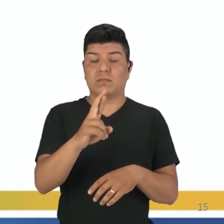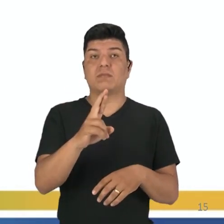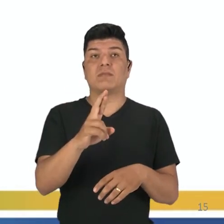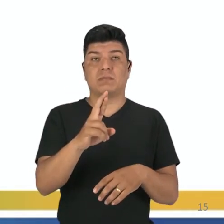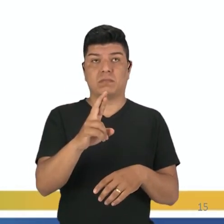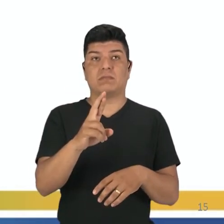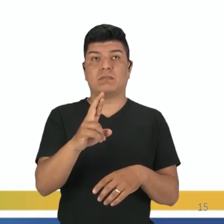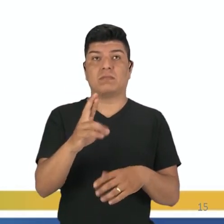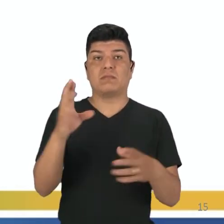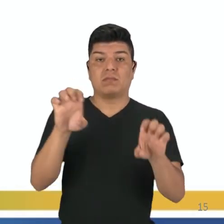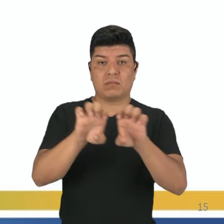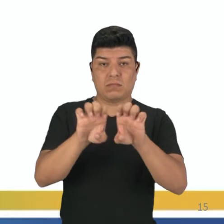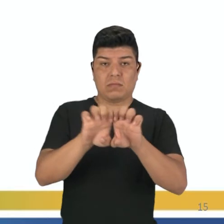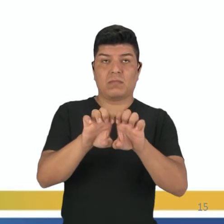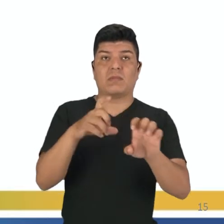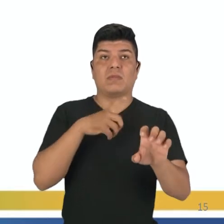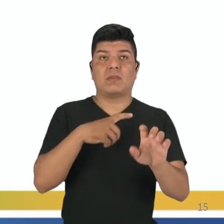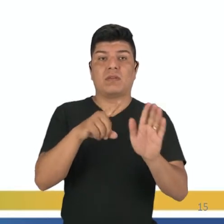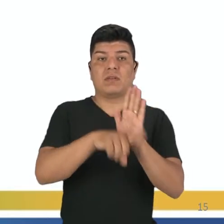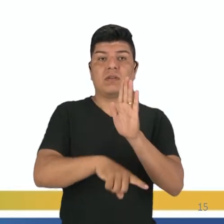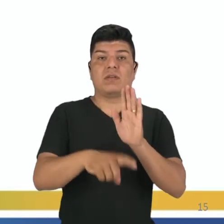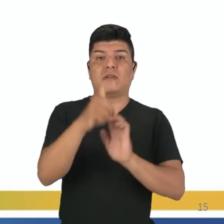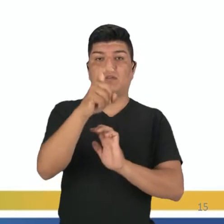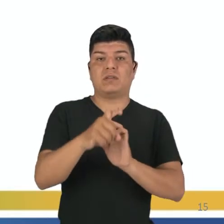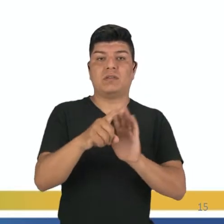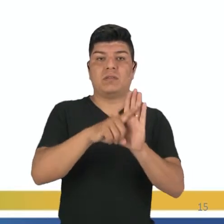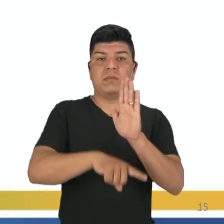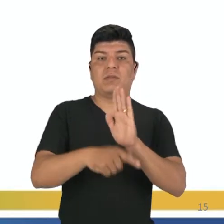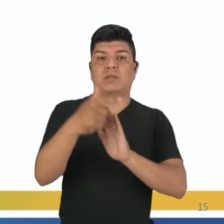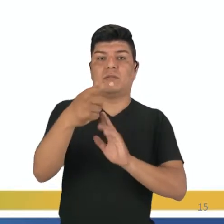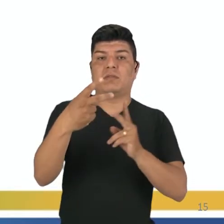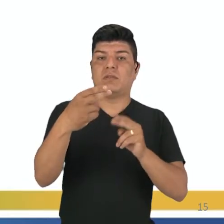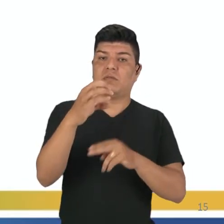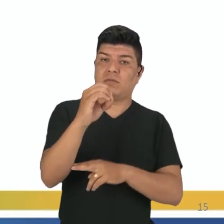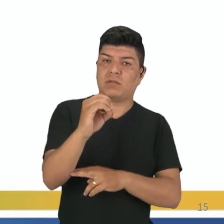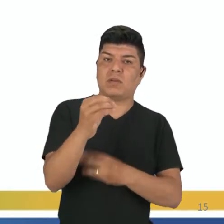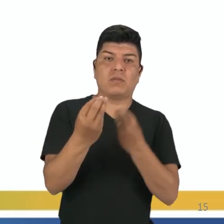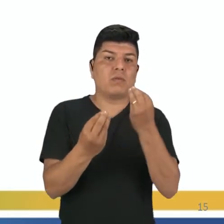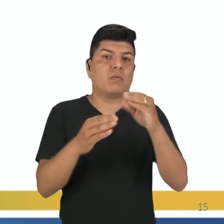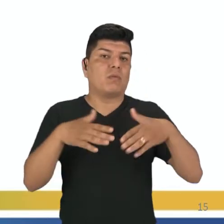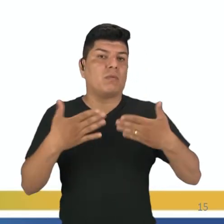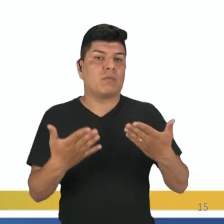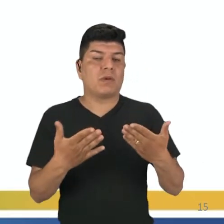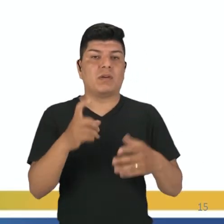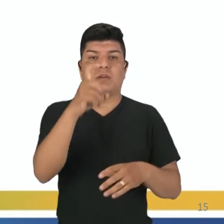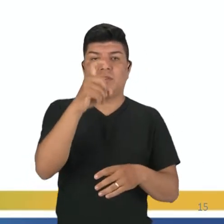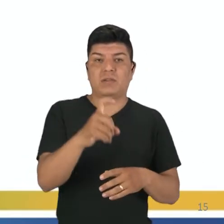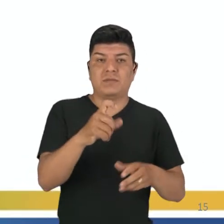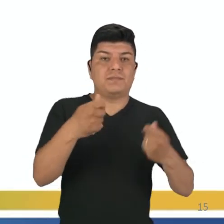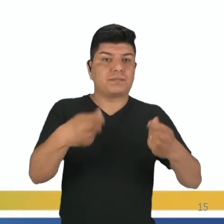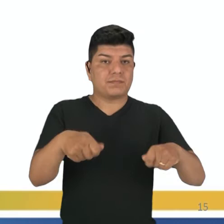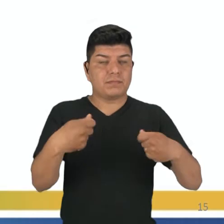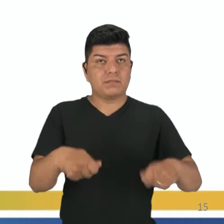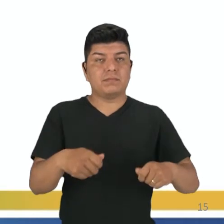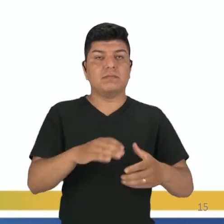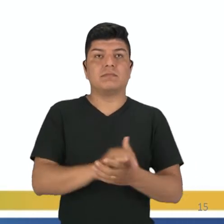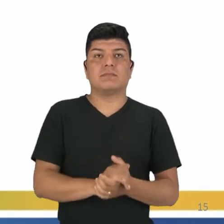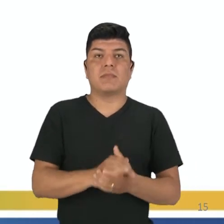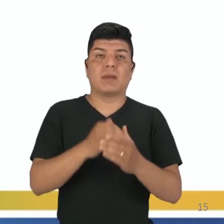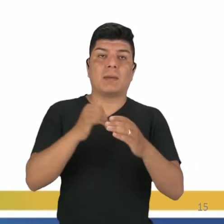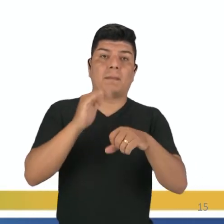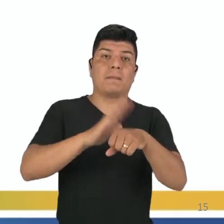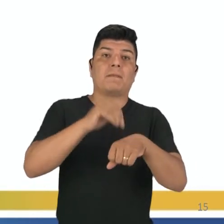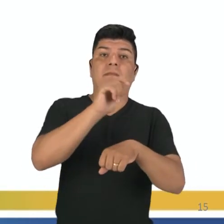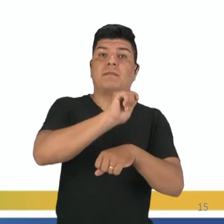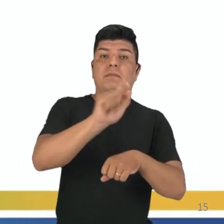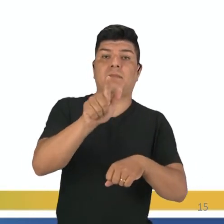né, essa inequação, x menos 2 maior do que 0, qual é a condição? X tem que ser, né, maior